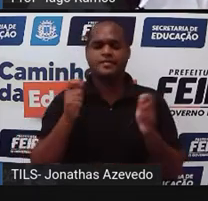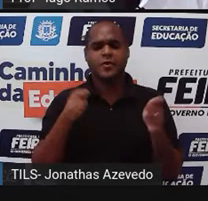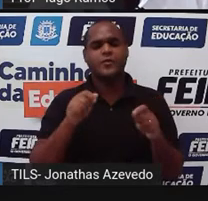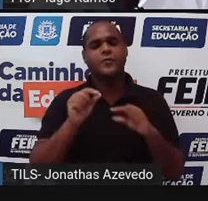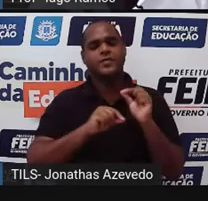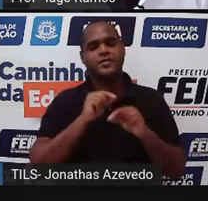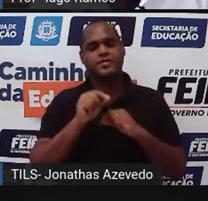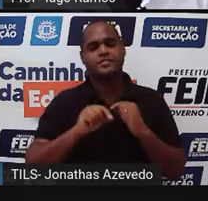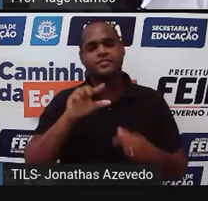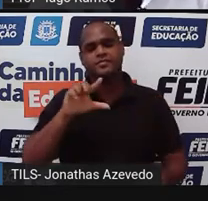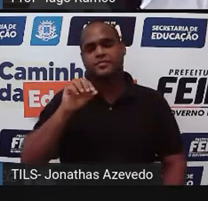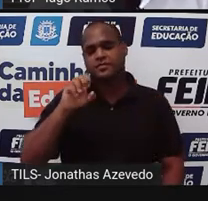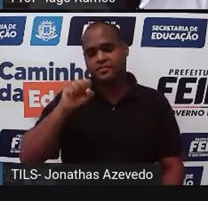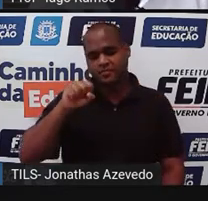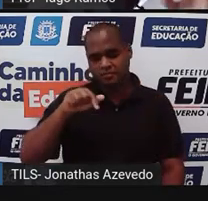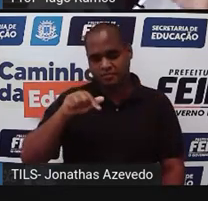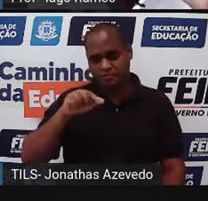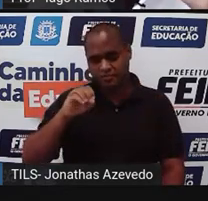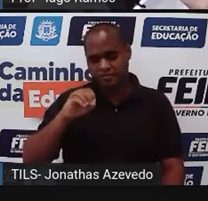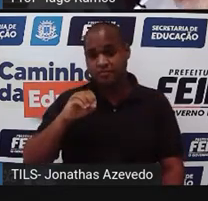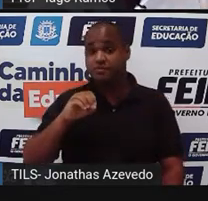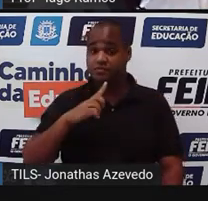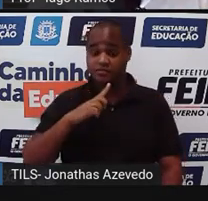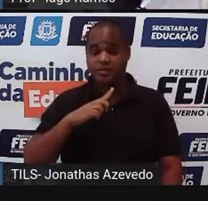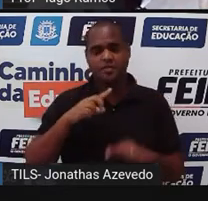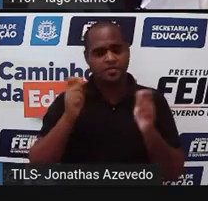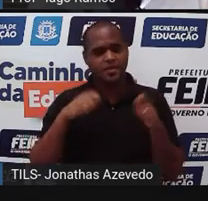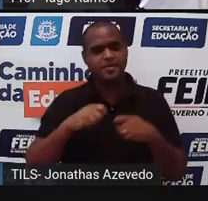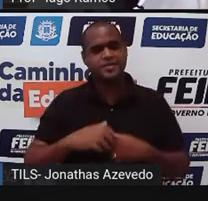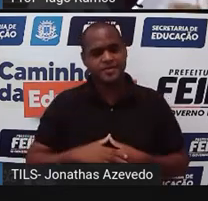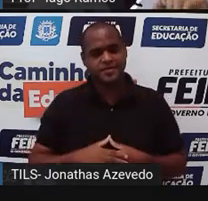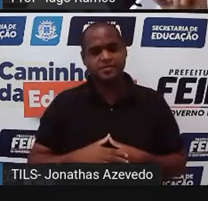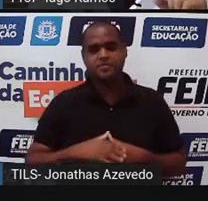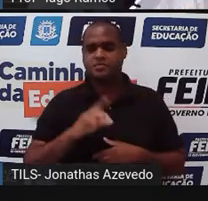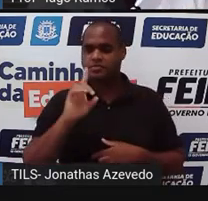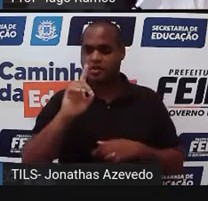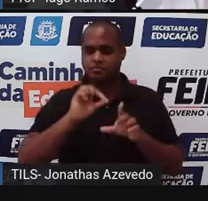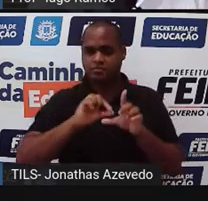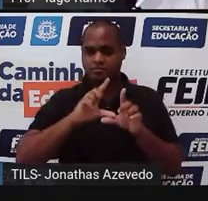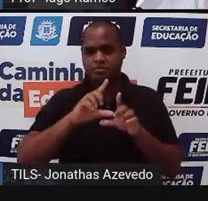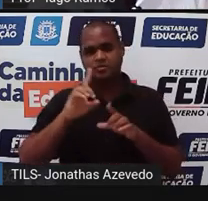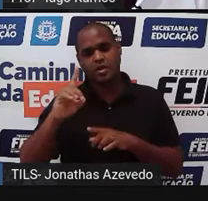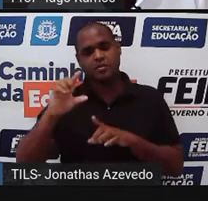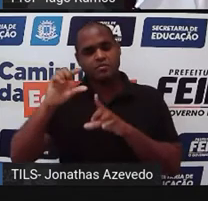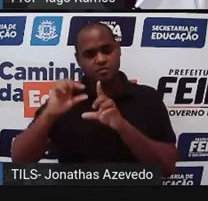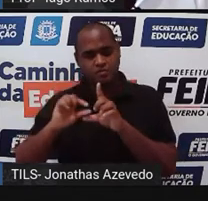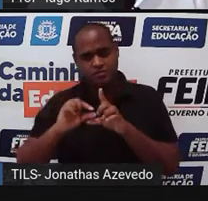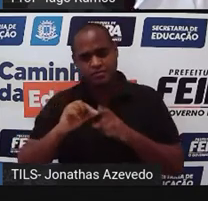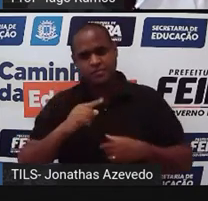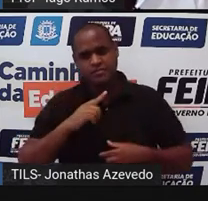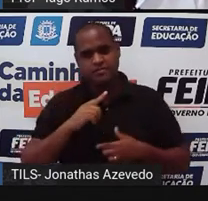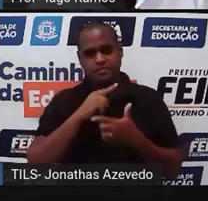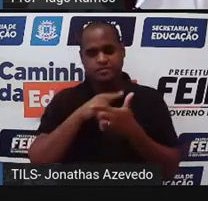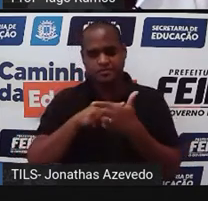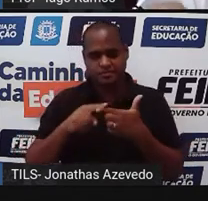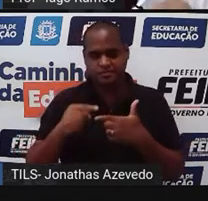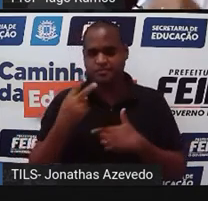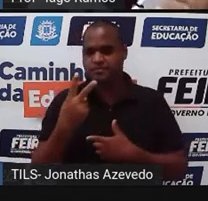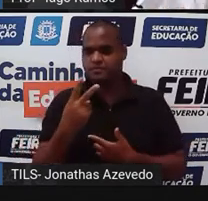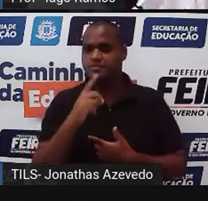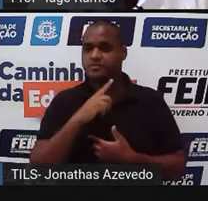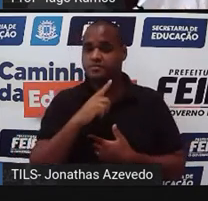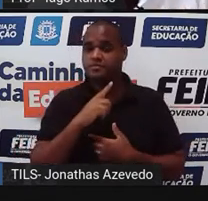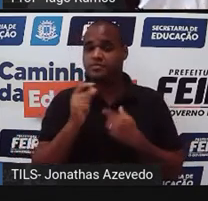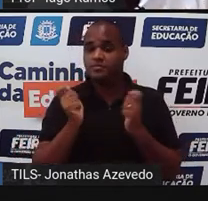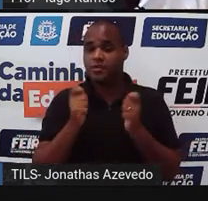eu coloquei aqui a ele tá bom diagonal maior vezes diagonal menor / 2